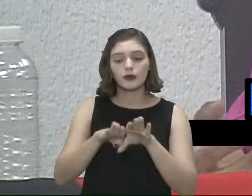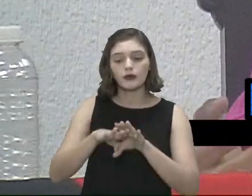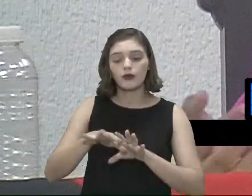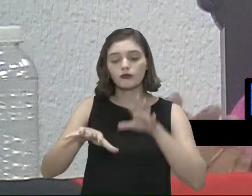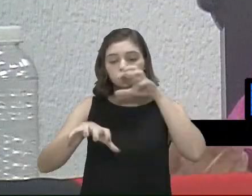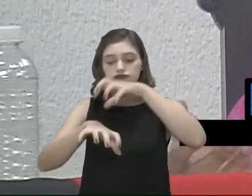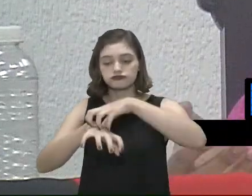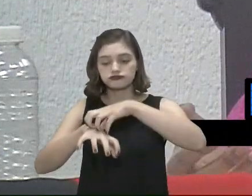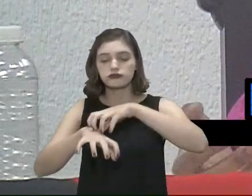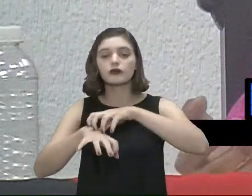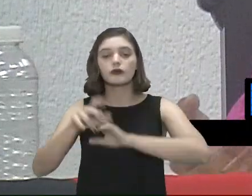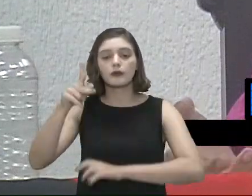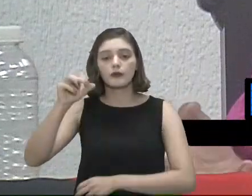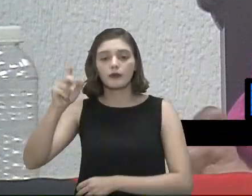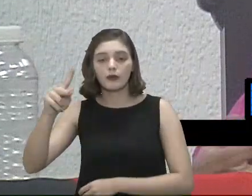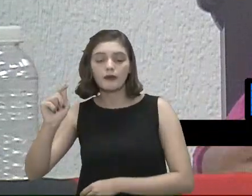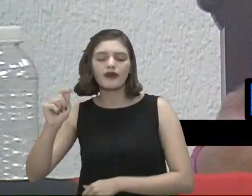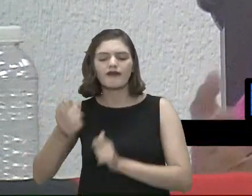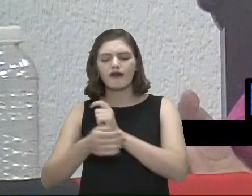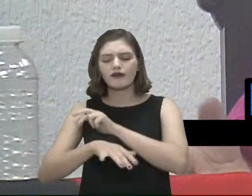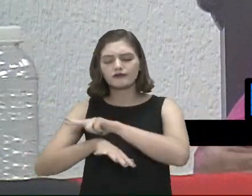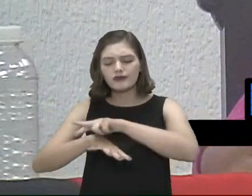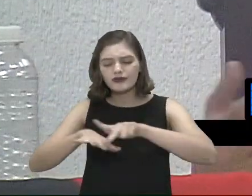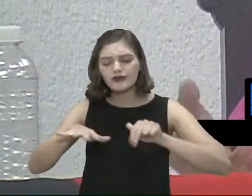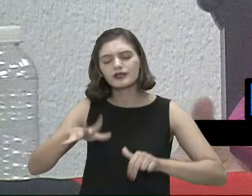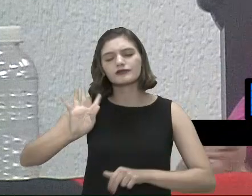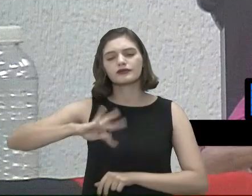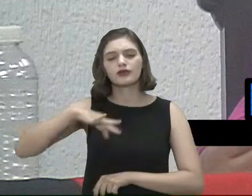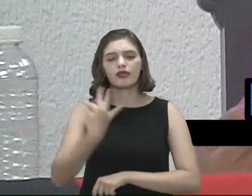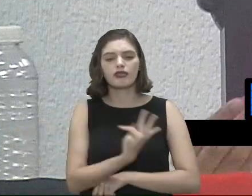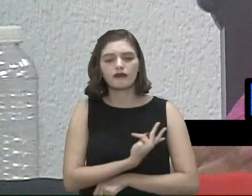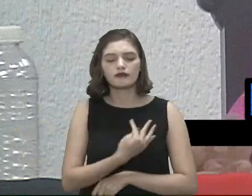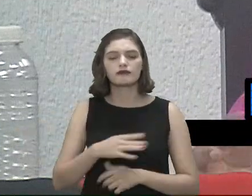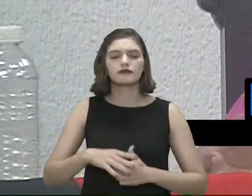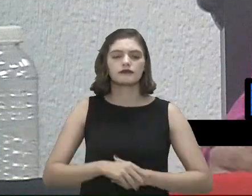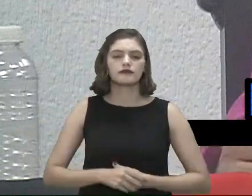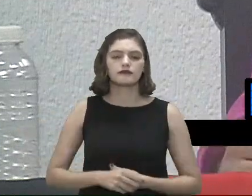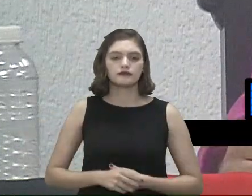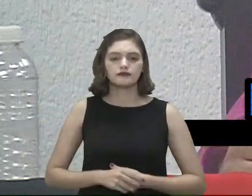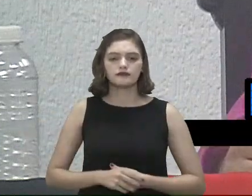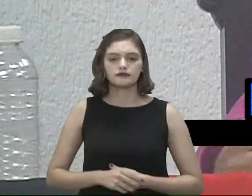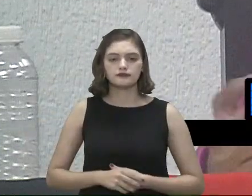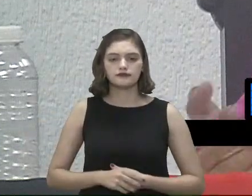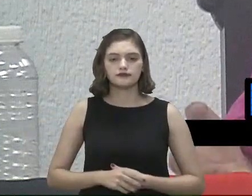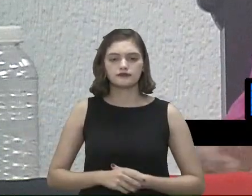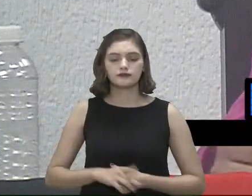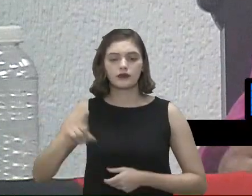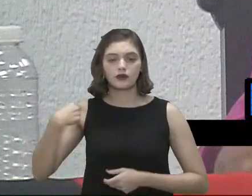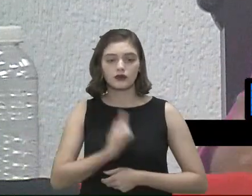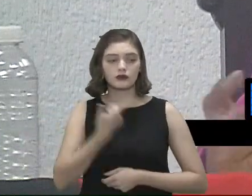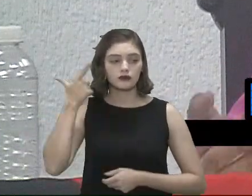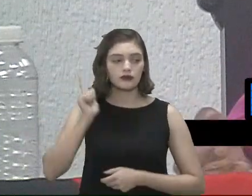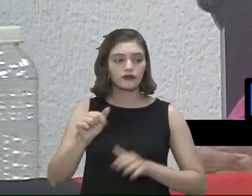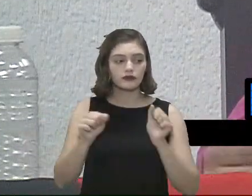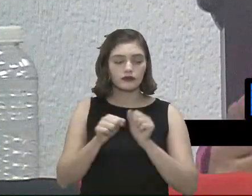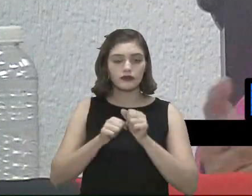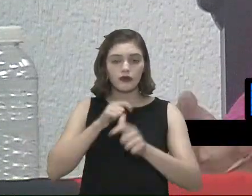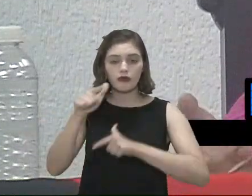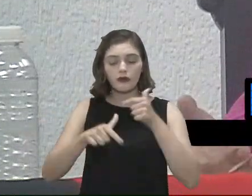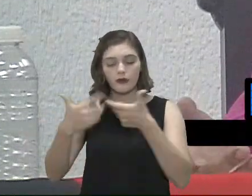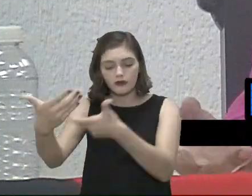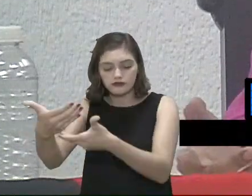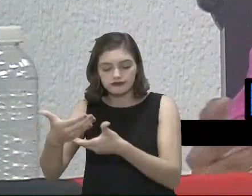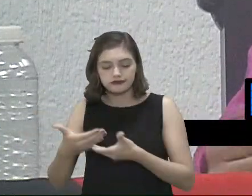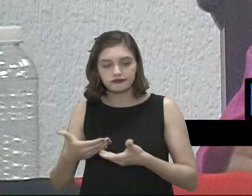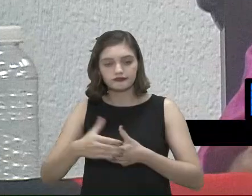eu consegui acompanhar várias pessoas trans, travestis, né? E a gente conseguiu fazer um trabalho de